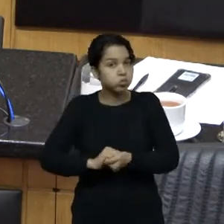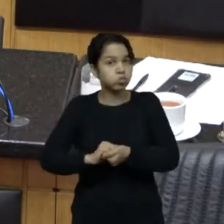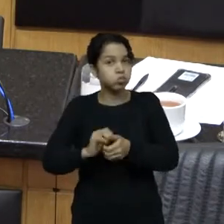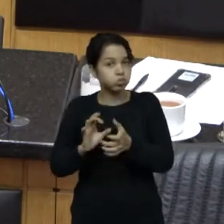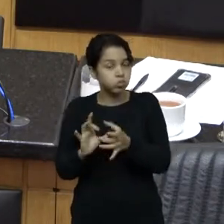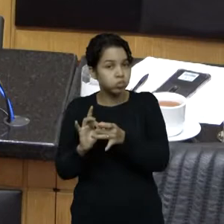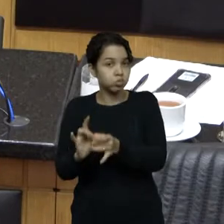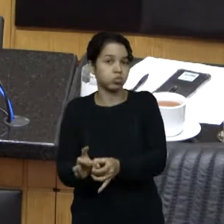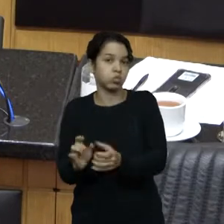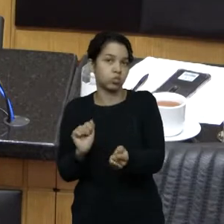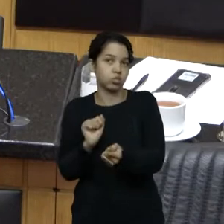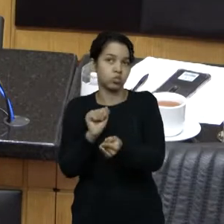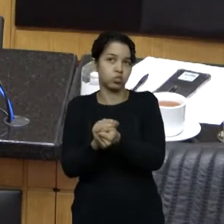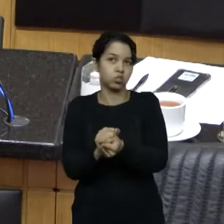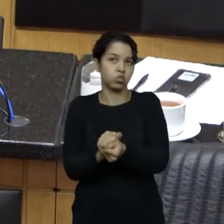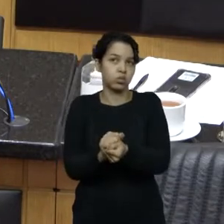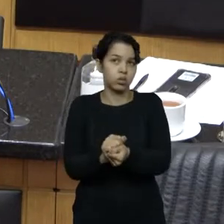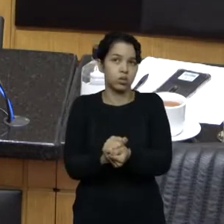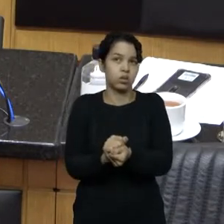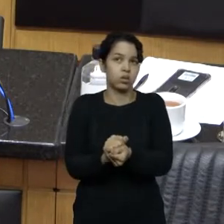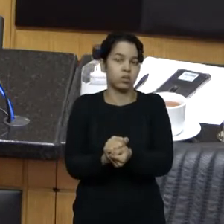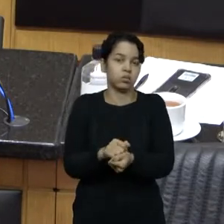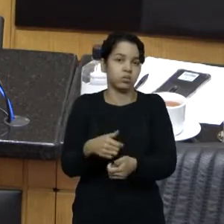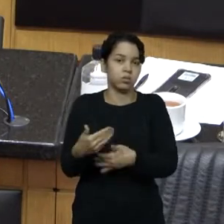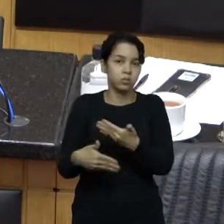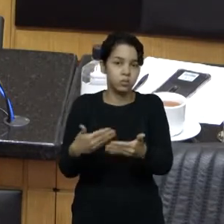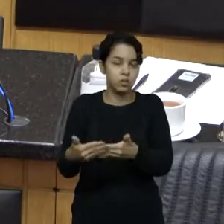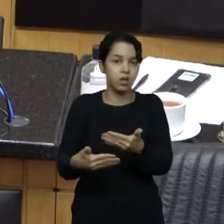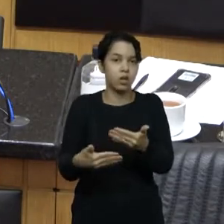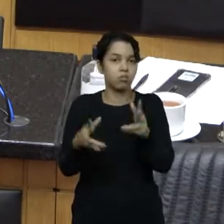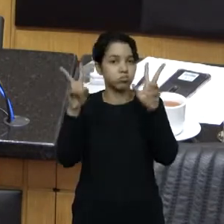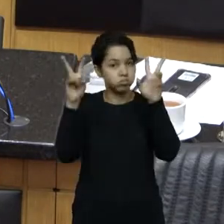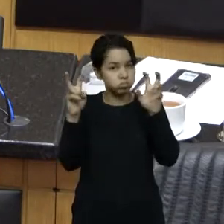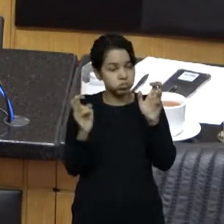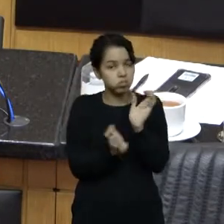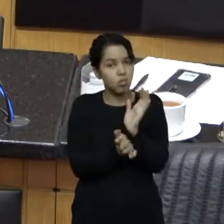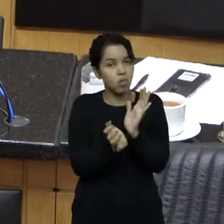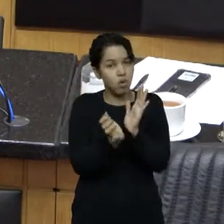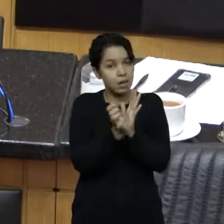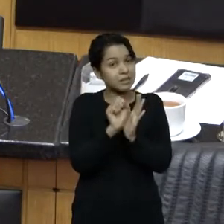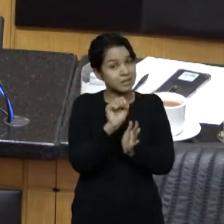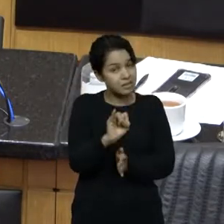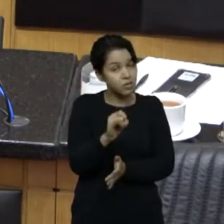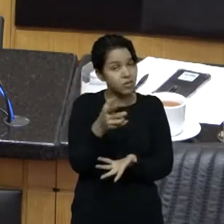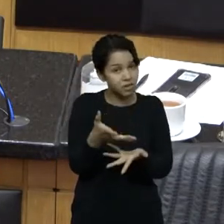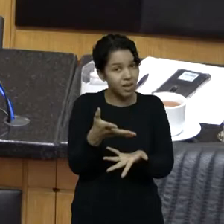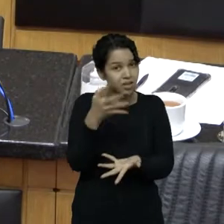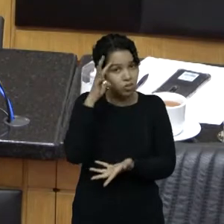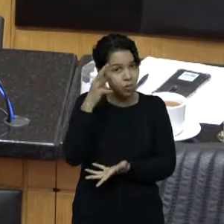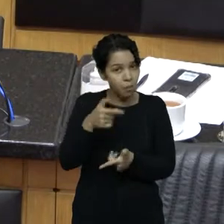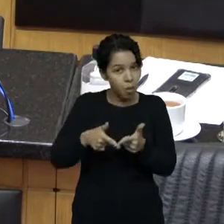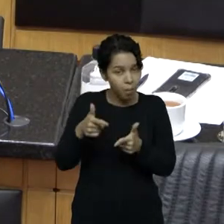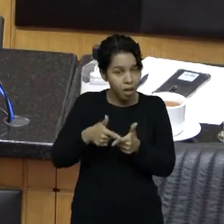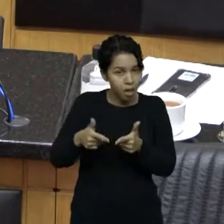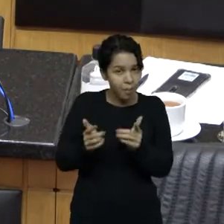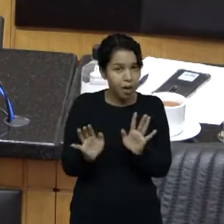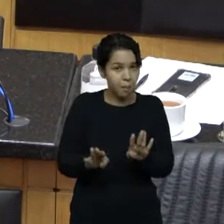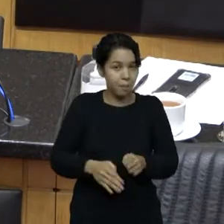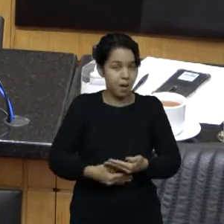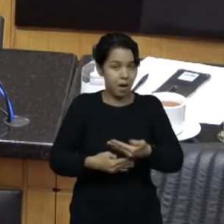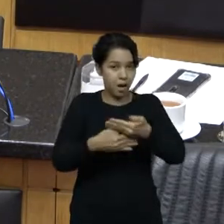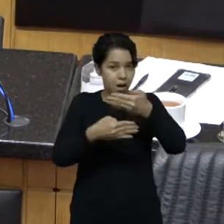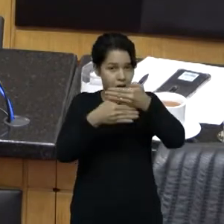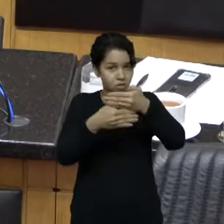a desde a desenrolar as questões burocráticas se você quer resolver o problema da barragem de José boa até eu